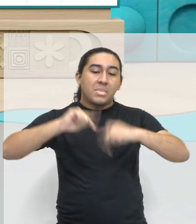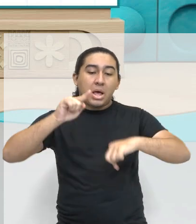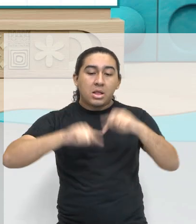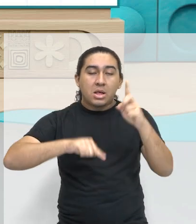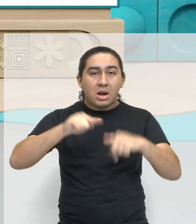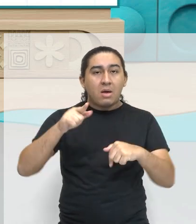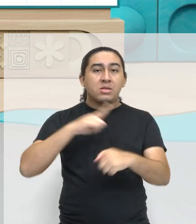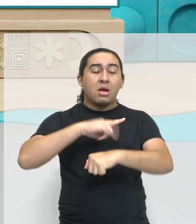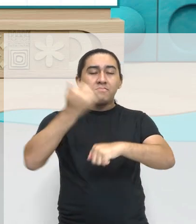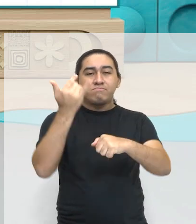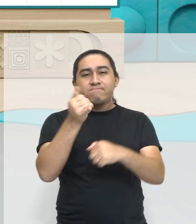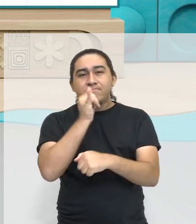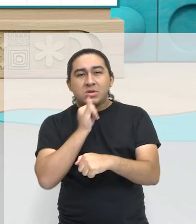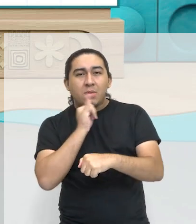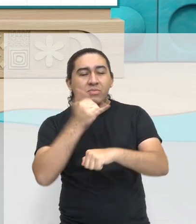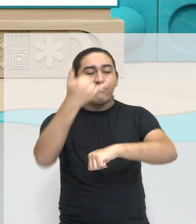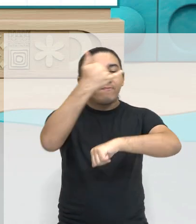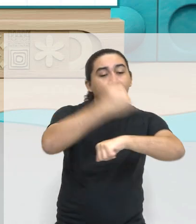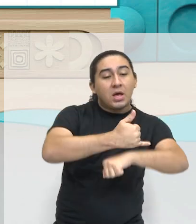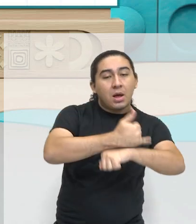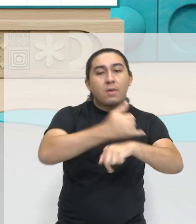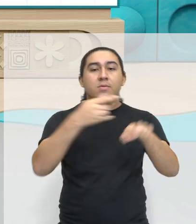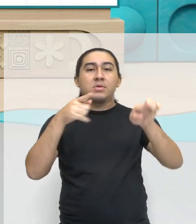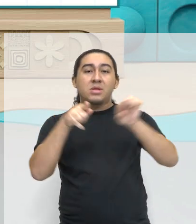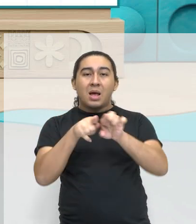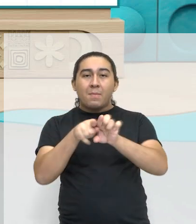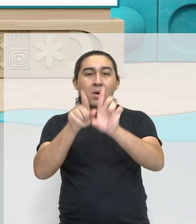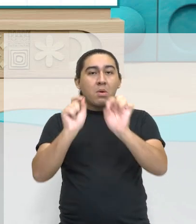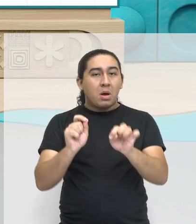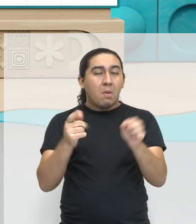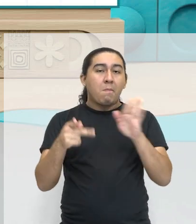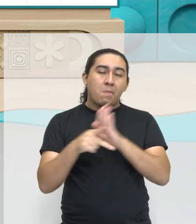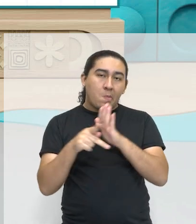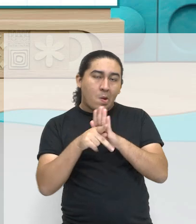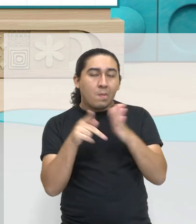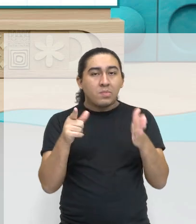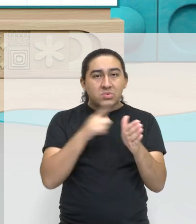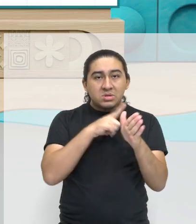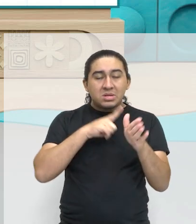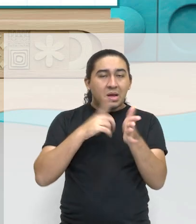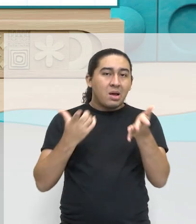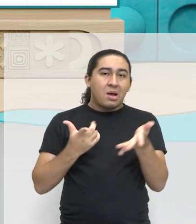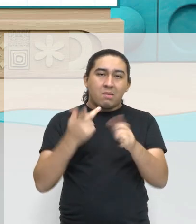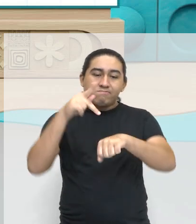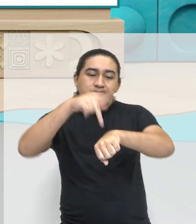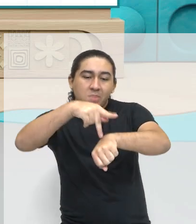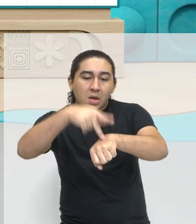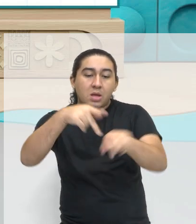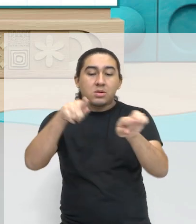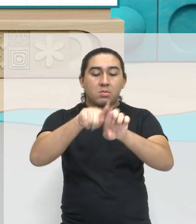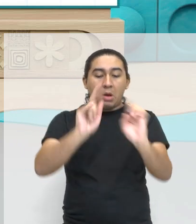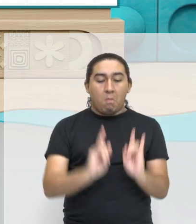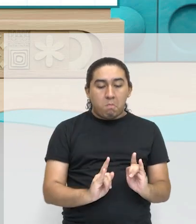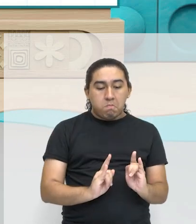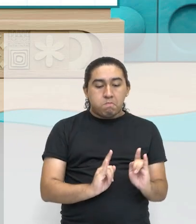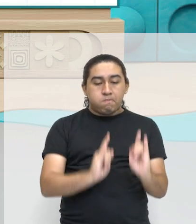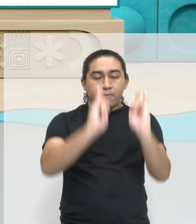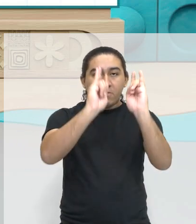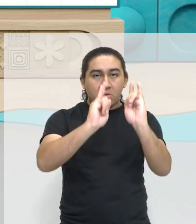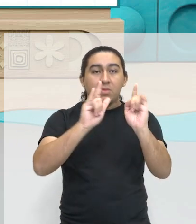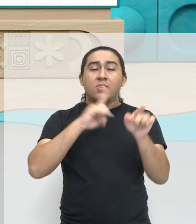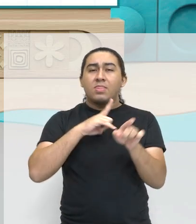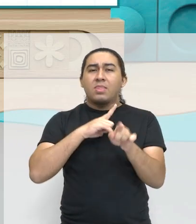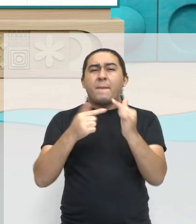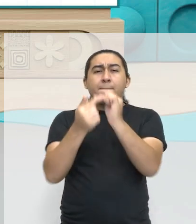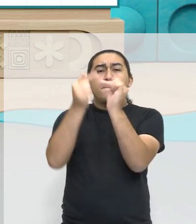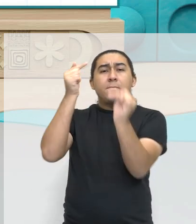material que eu falei para vocês, que é a junção de ferro, sabe? Então, com o próprio